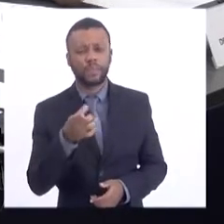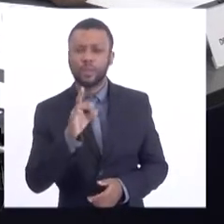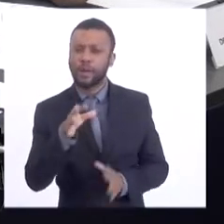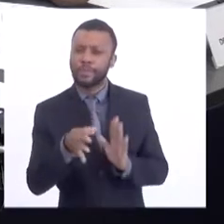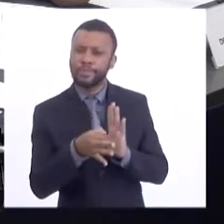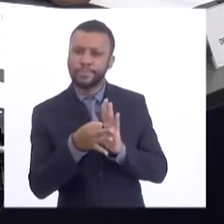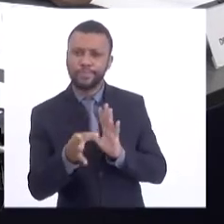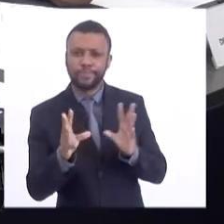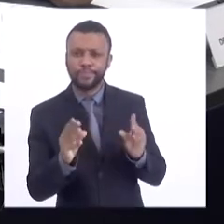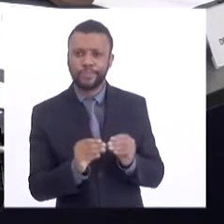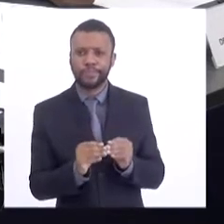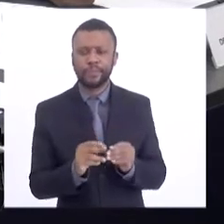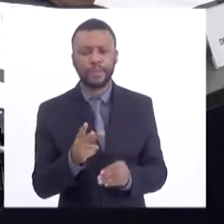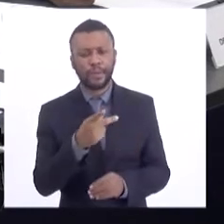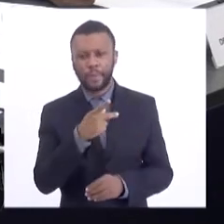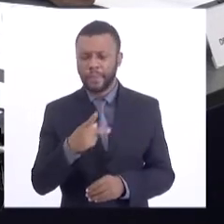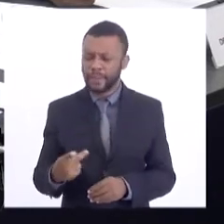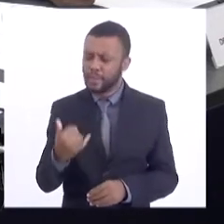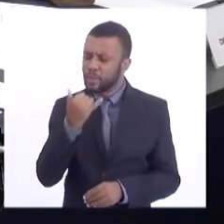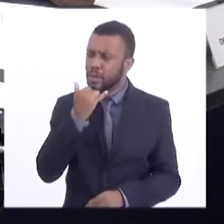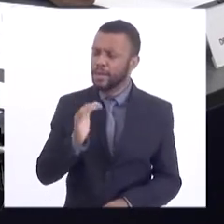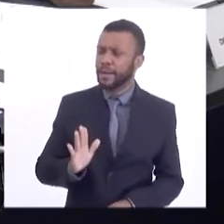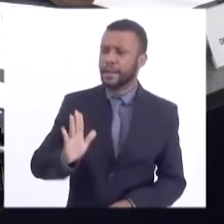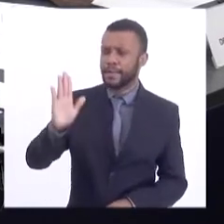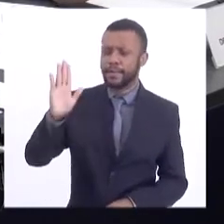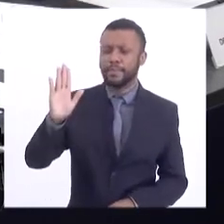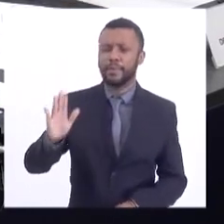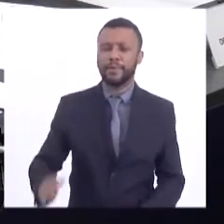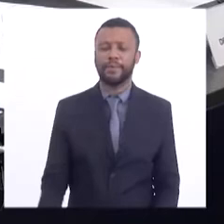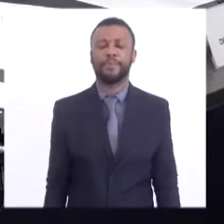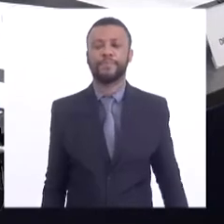antes do seu açaí e me permite